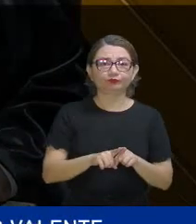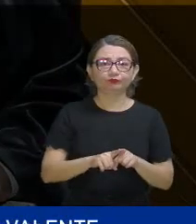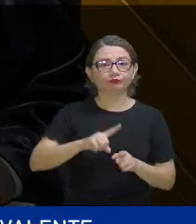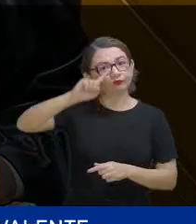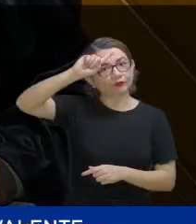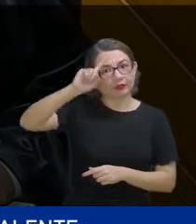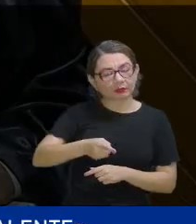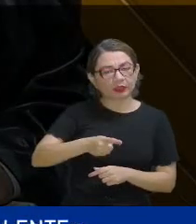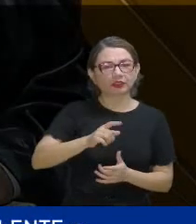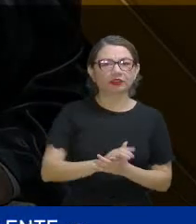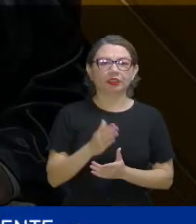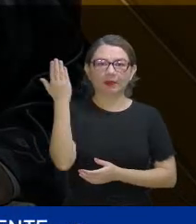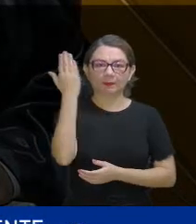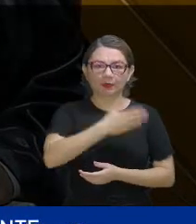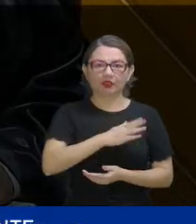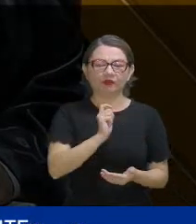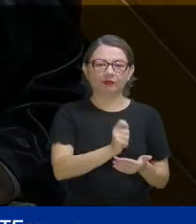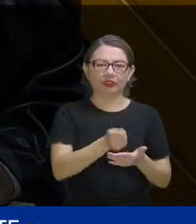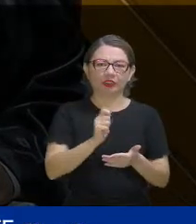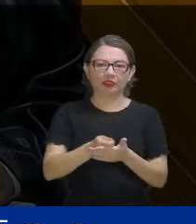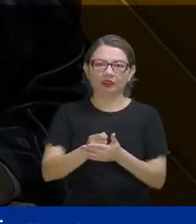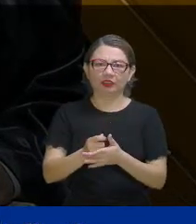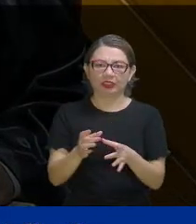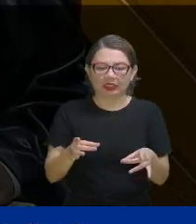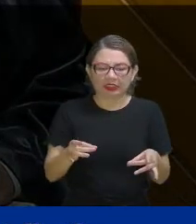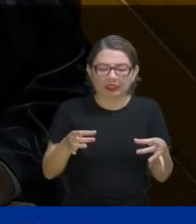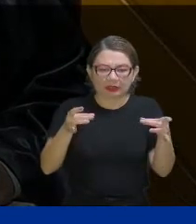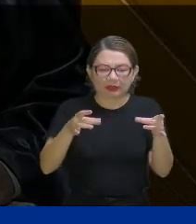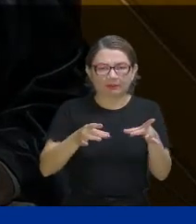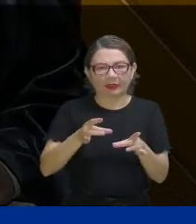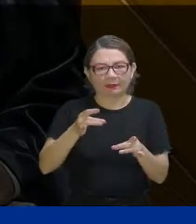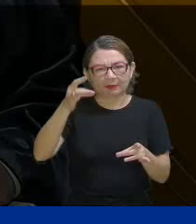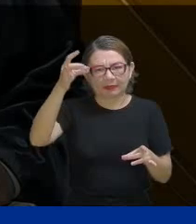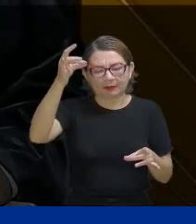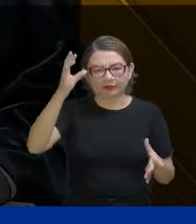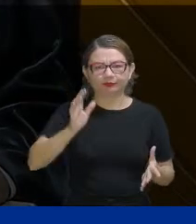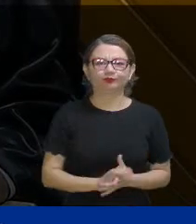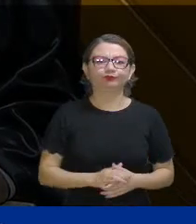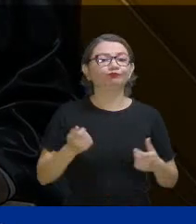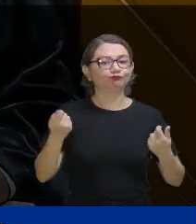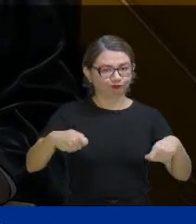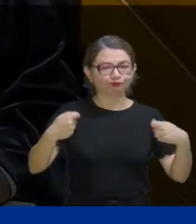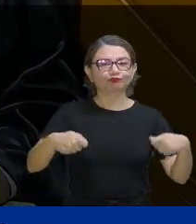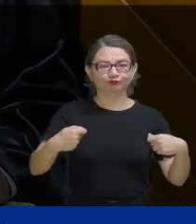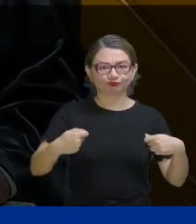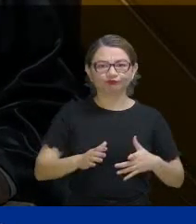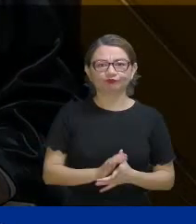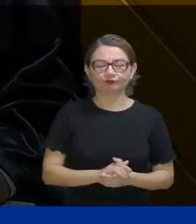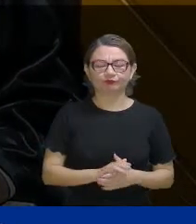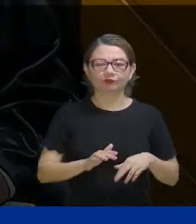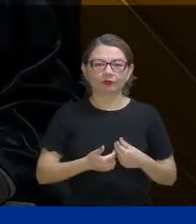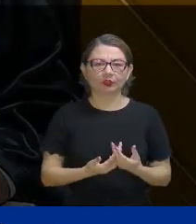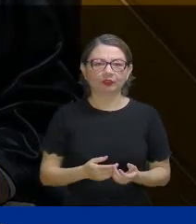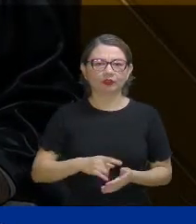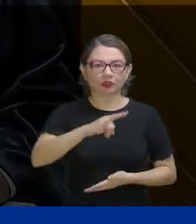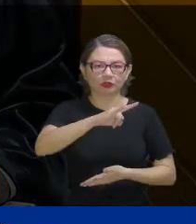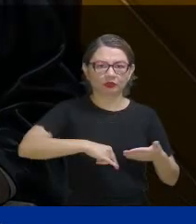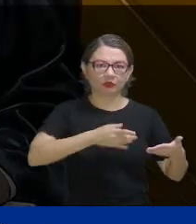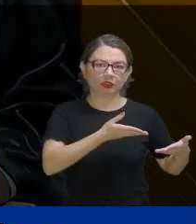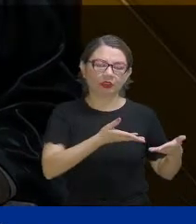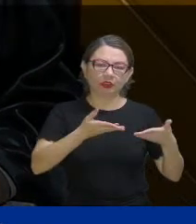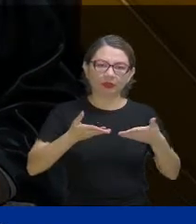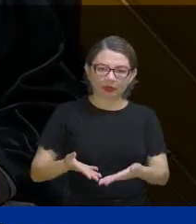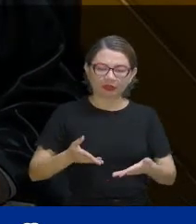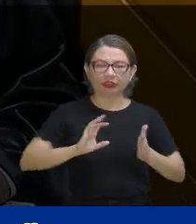os comprovantes de gasto devem conter descrição detalhada. Com efeito, a documentação apresentada